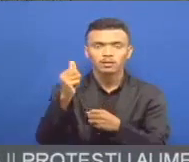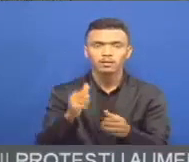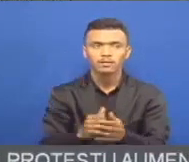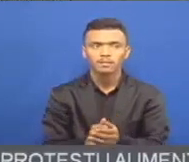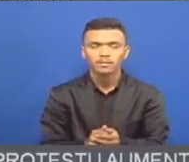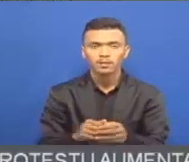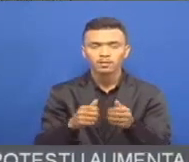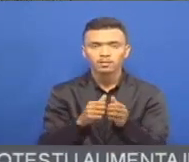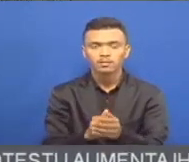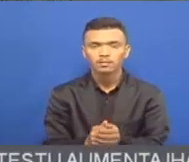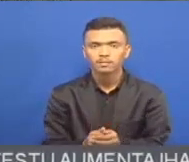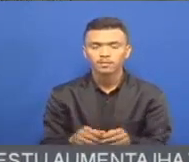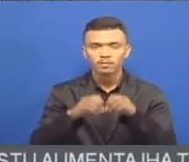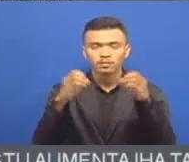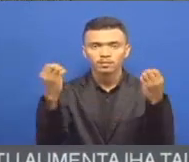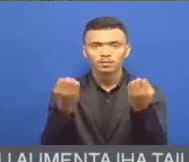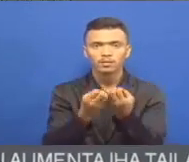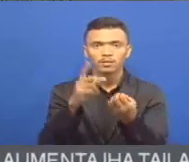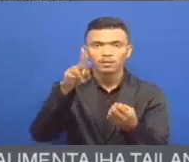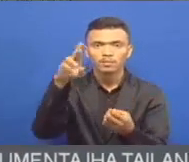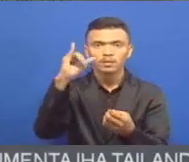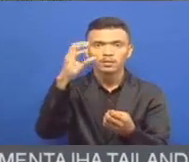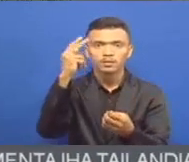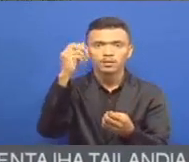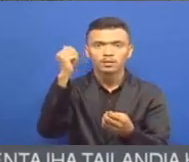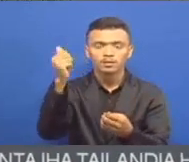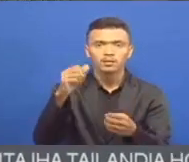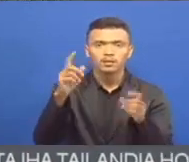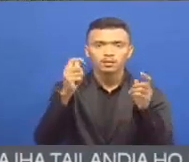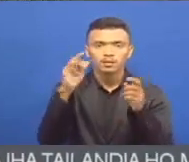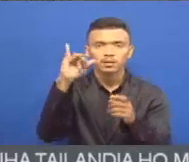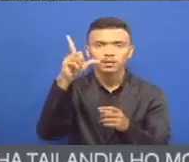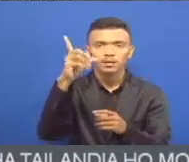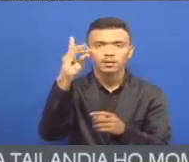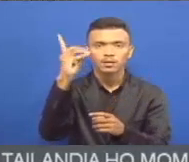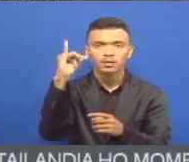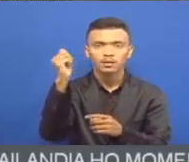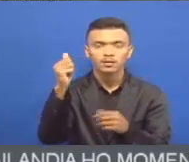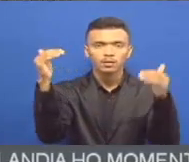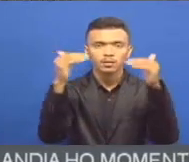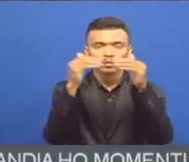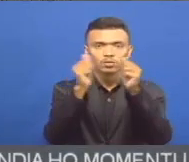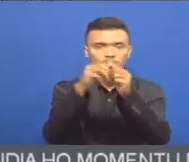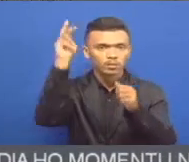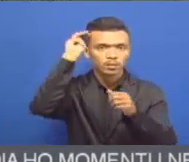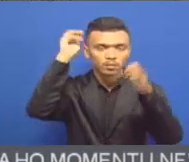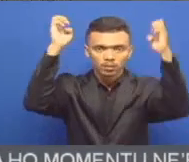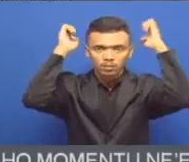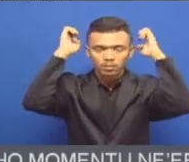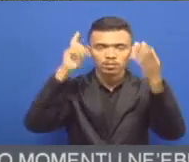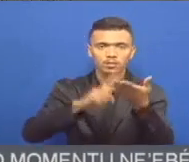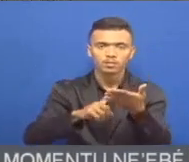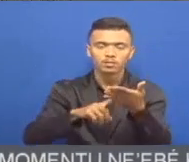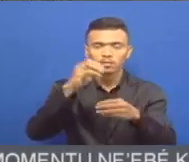Chairman Fundação Prêmio Sua Alteza Princesa Mahachakri Tailândia. Halau surmutu ho ministra Educação, hori discuti kona